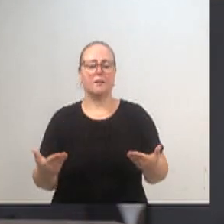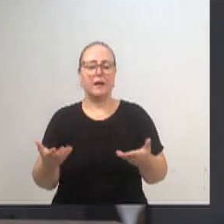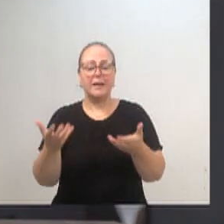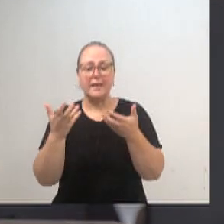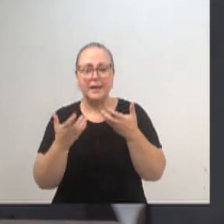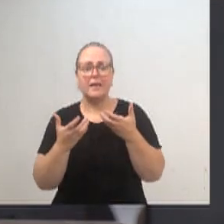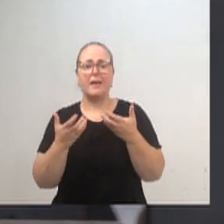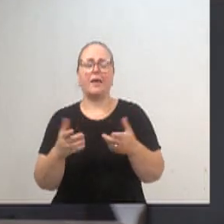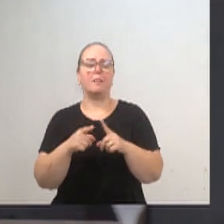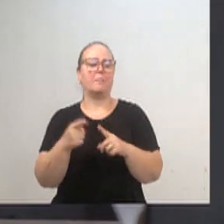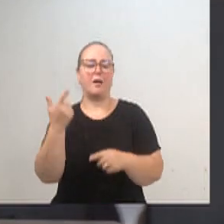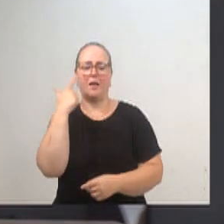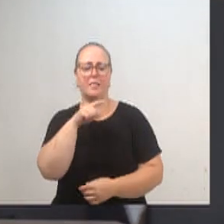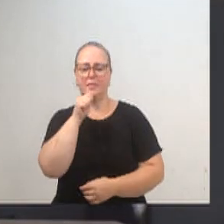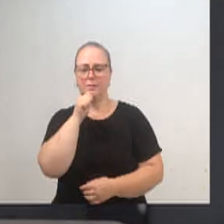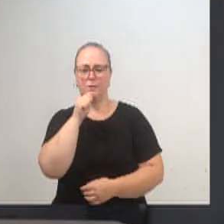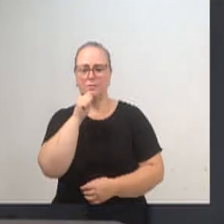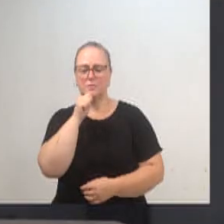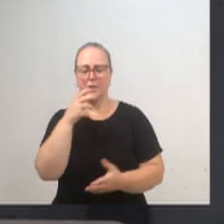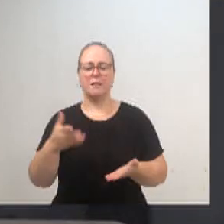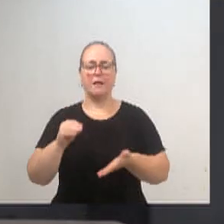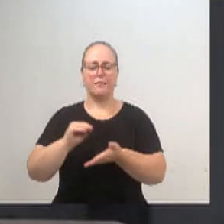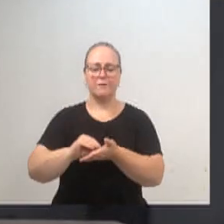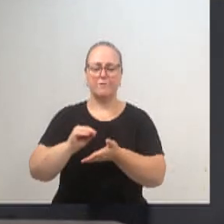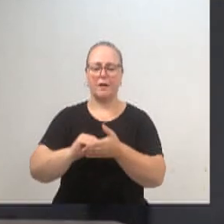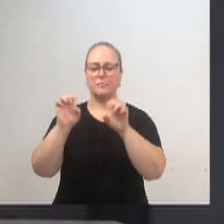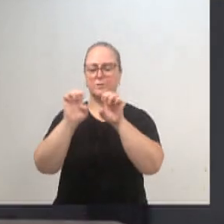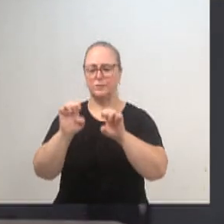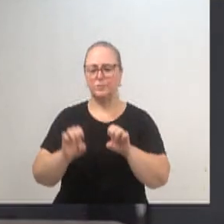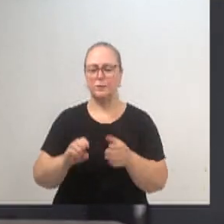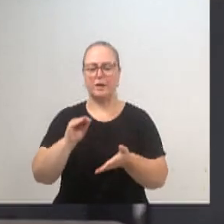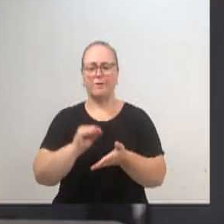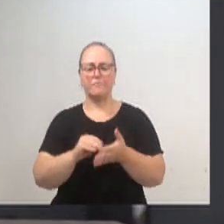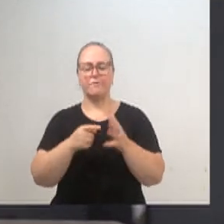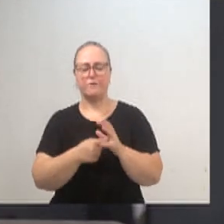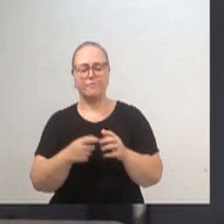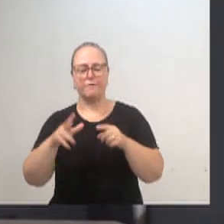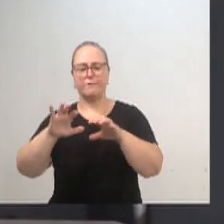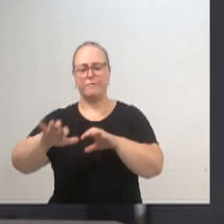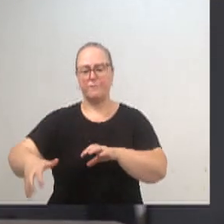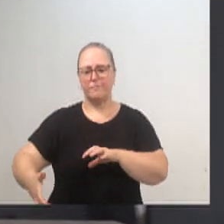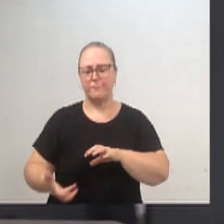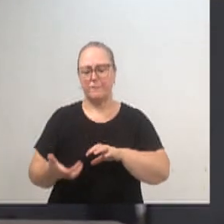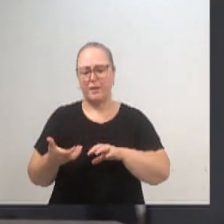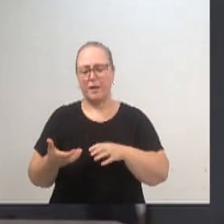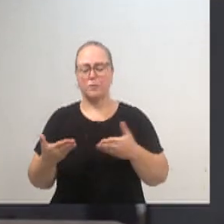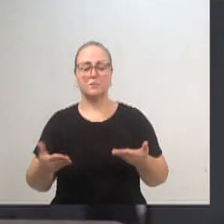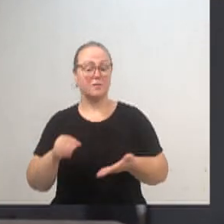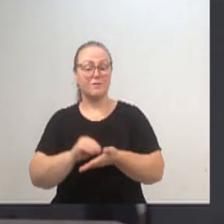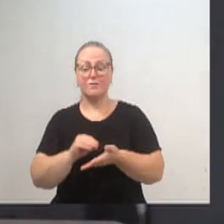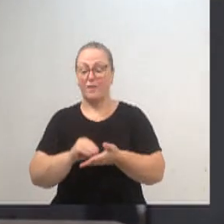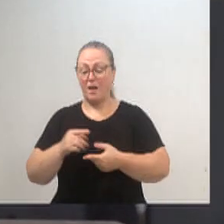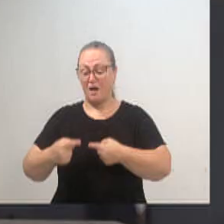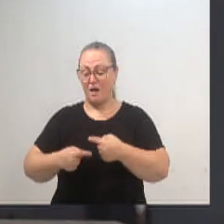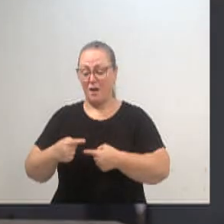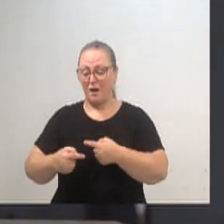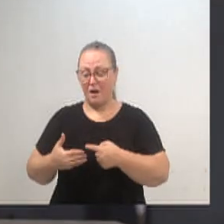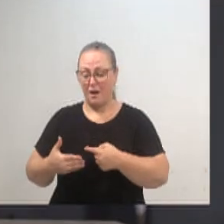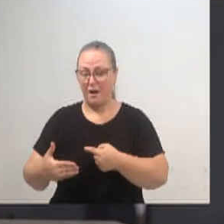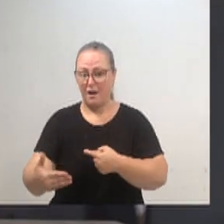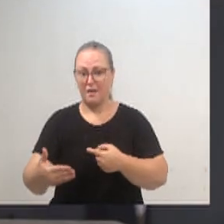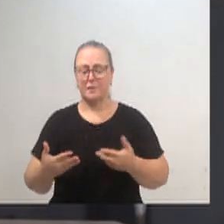diferença, mas não conseguem, porque para eles falta estrutura, falta maquinário, falta pessoal, falta máquina. A região da Velha estava sem patrola, acho que ainda não voltou.